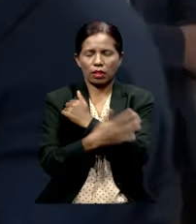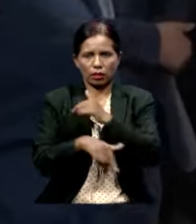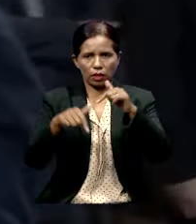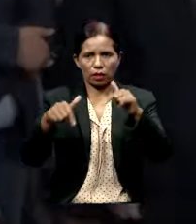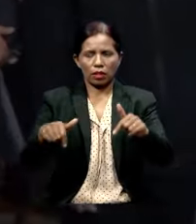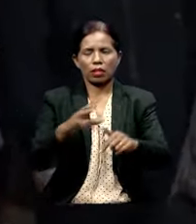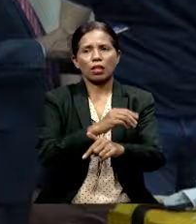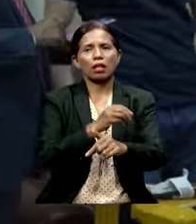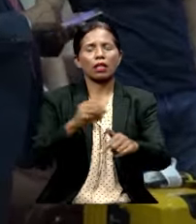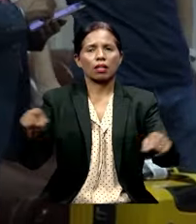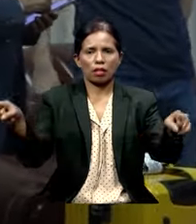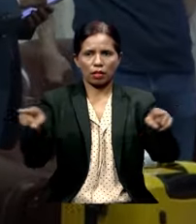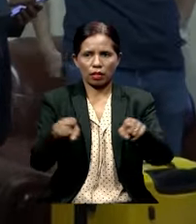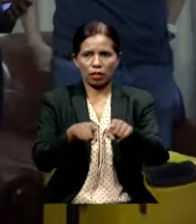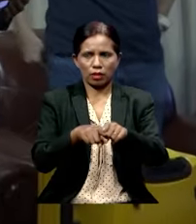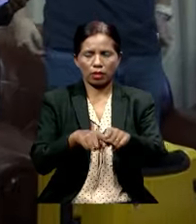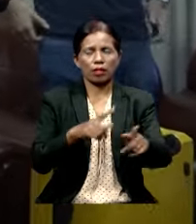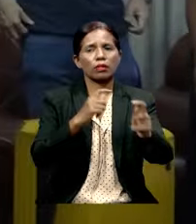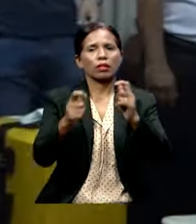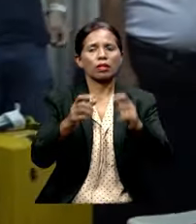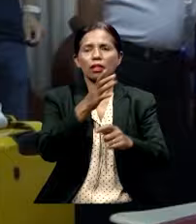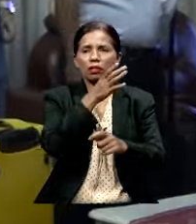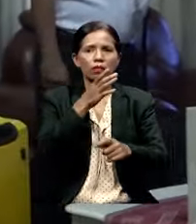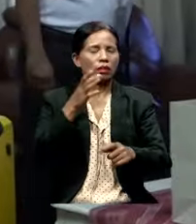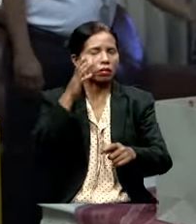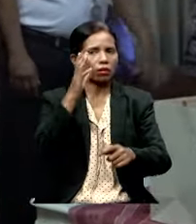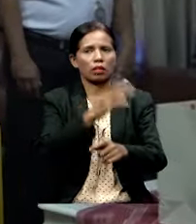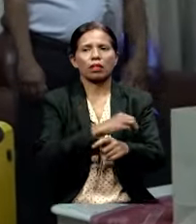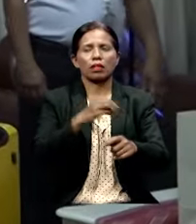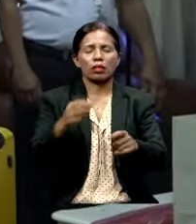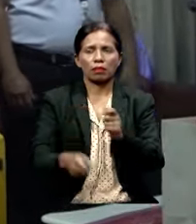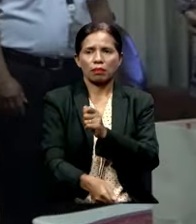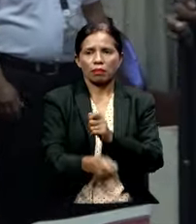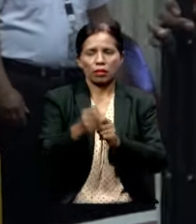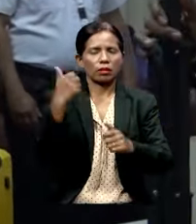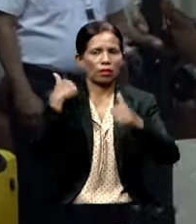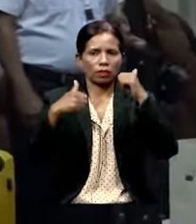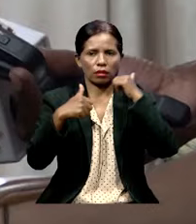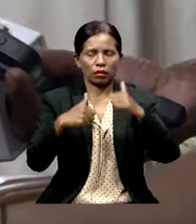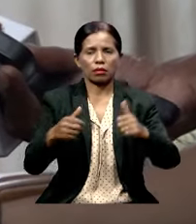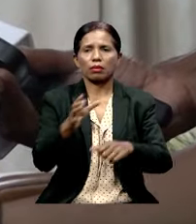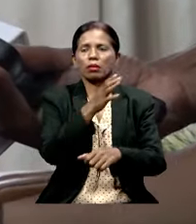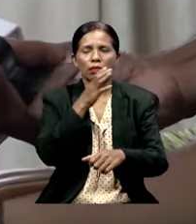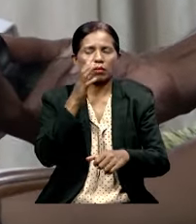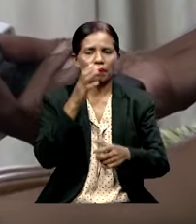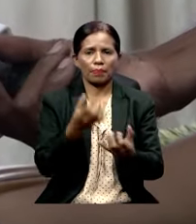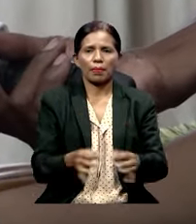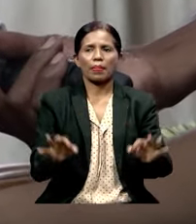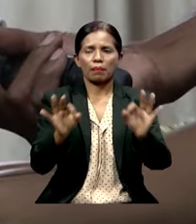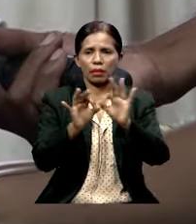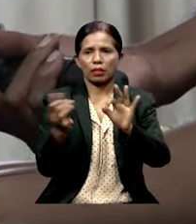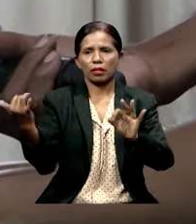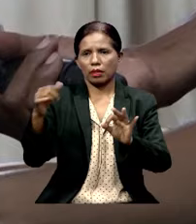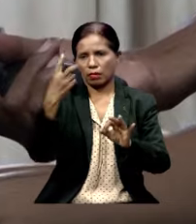setor potencial Sira, anessa, turismo, agricultura, pecuária. Pesca no atividade sociocultural. Importante maximizar a